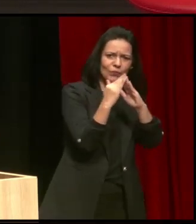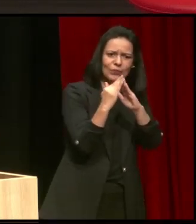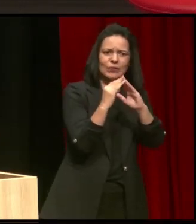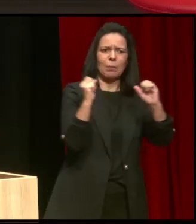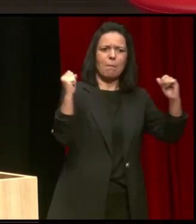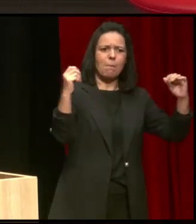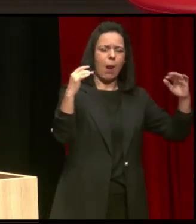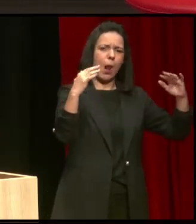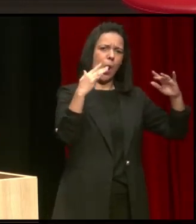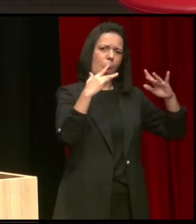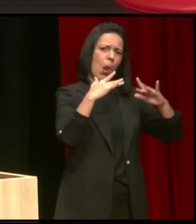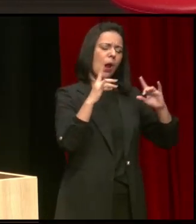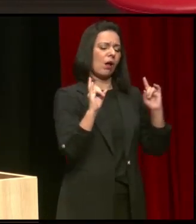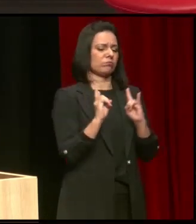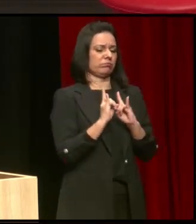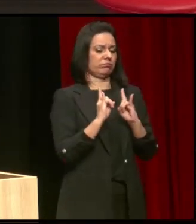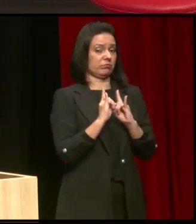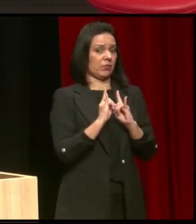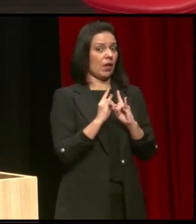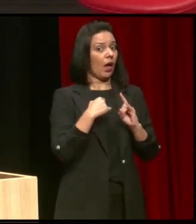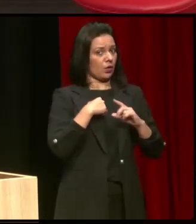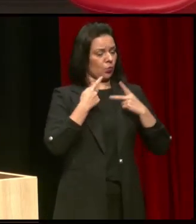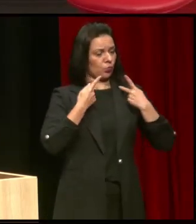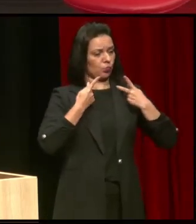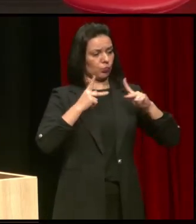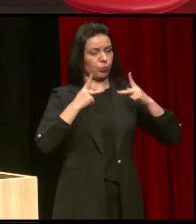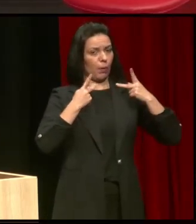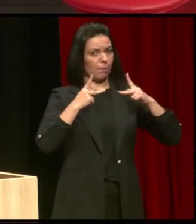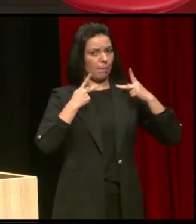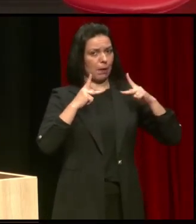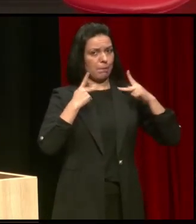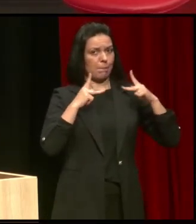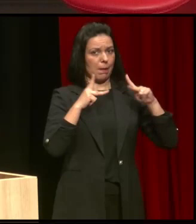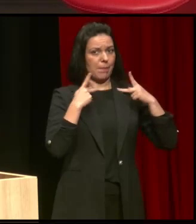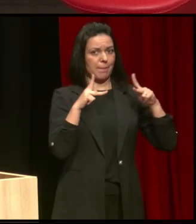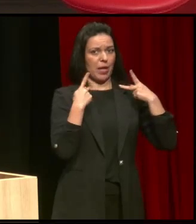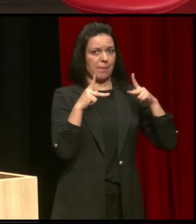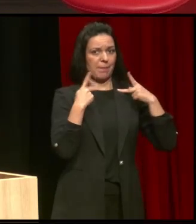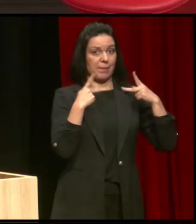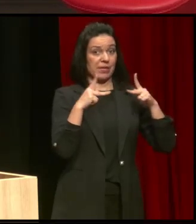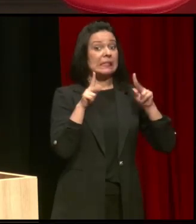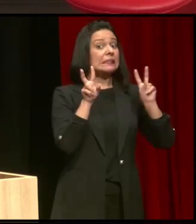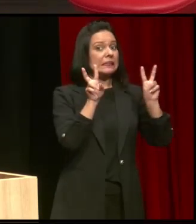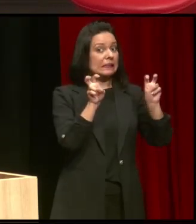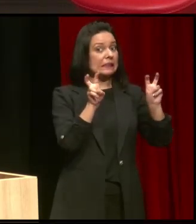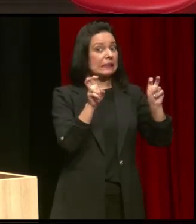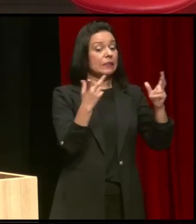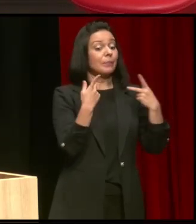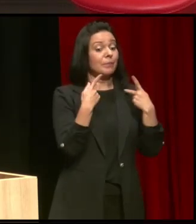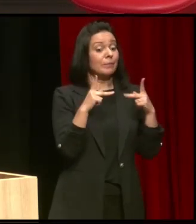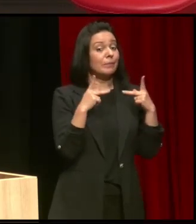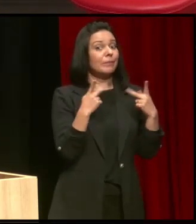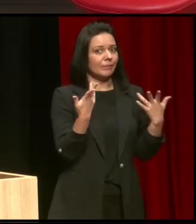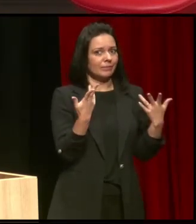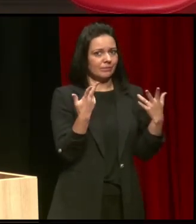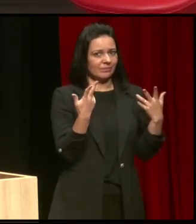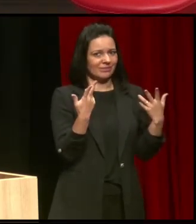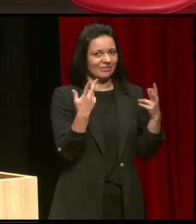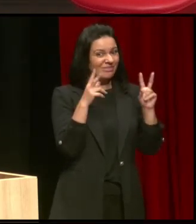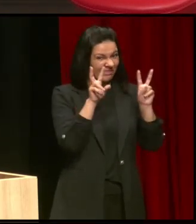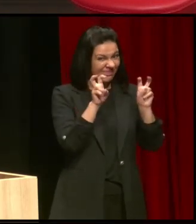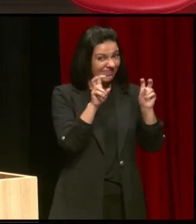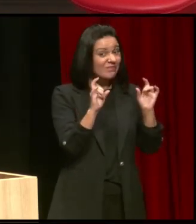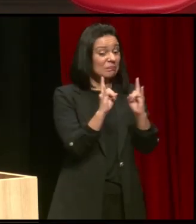tarará. Aí eu preguei, né? A gente prega, faz um sermão e tal, falando sobre o quê? Geralmente no sepultamento você prega sobre o quê? Fala para